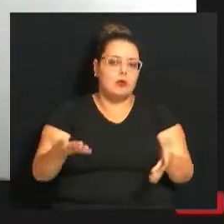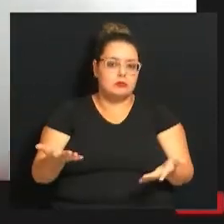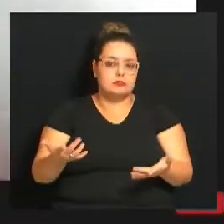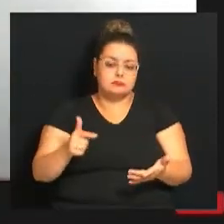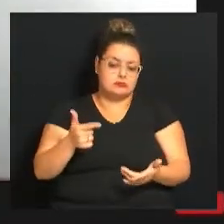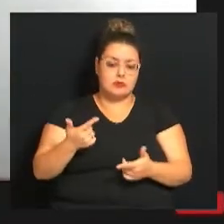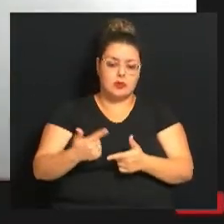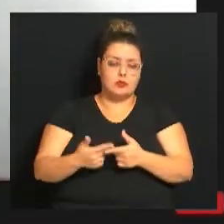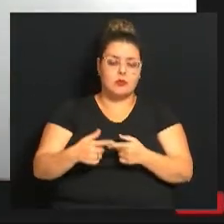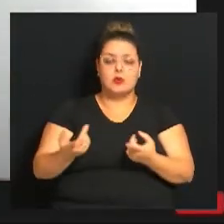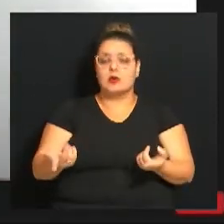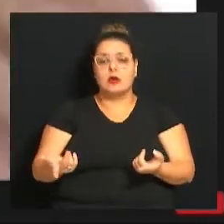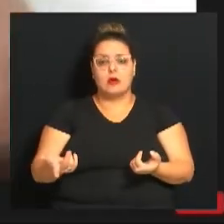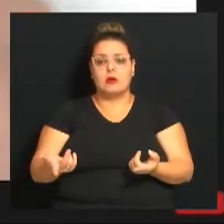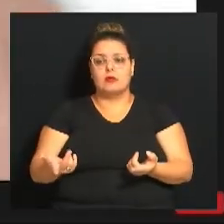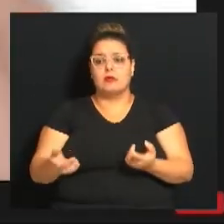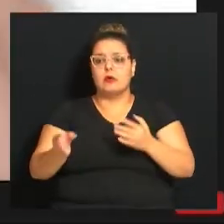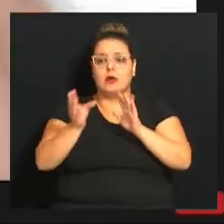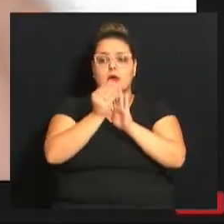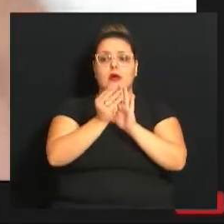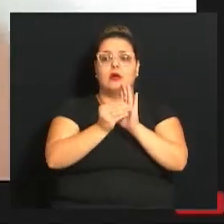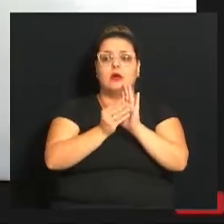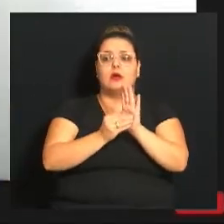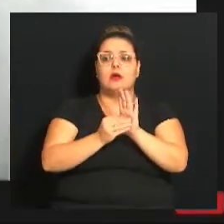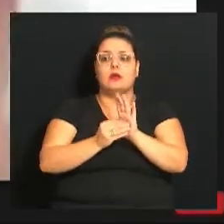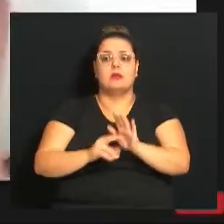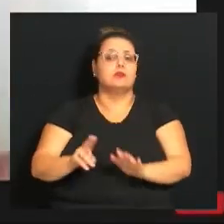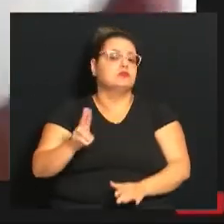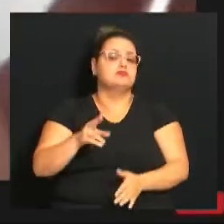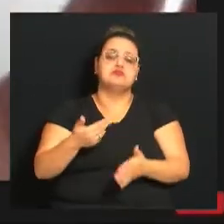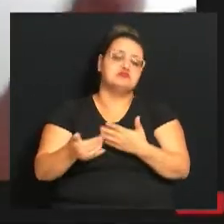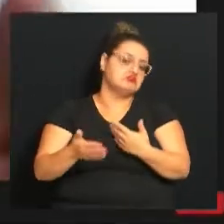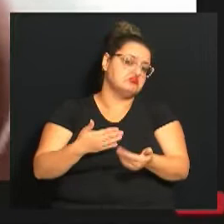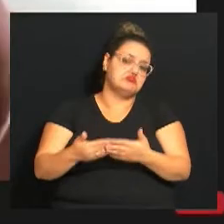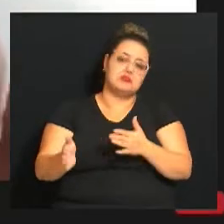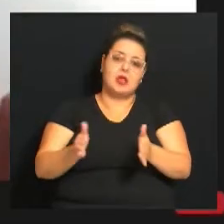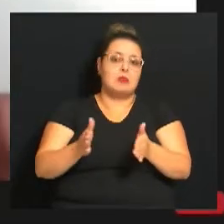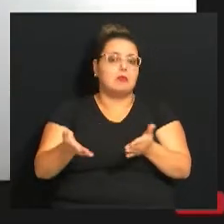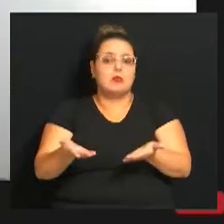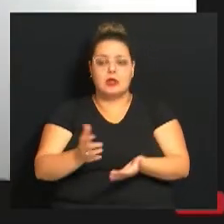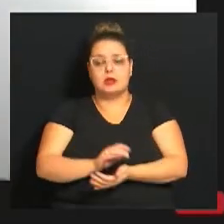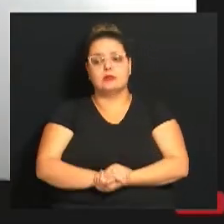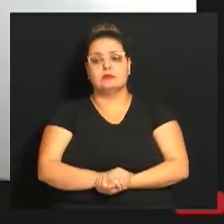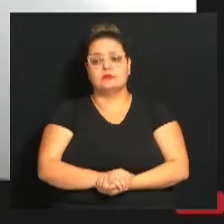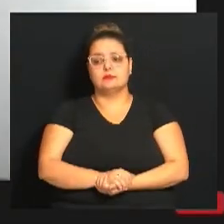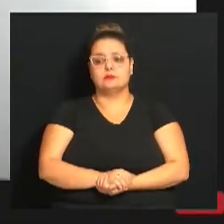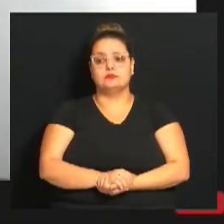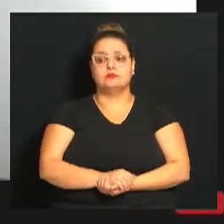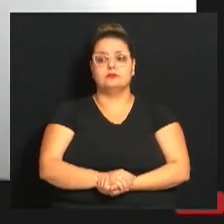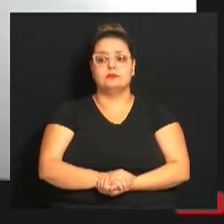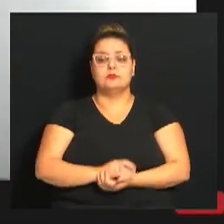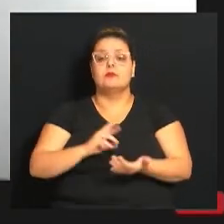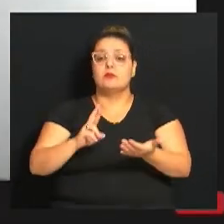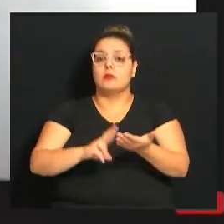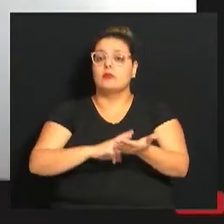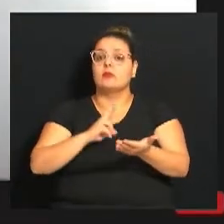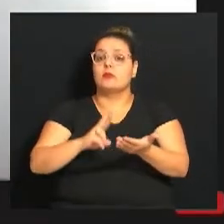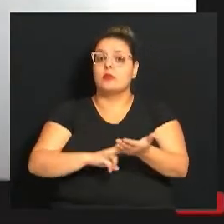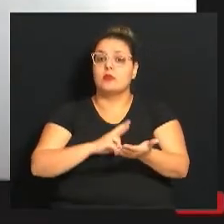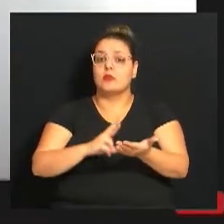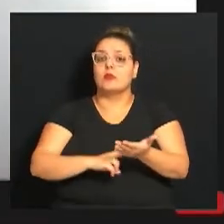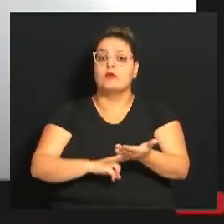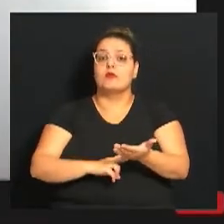um conteúdo que você pode consumir a qualquer momento, né? E então acho que a revista ela vai achar seu